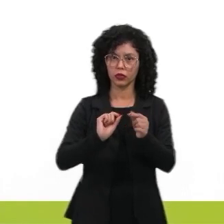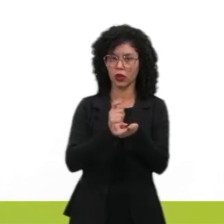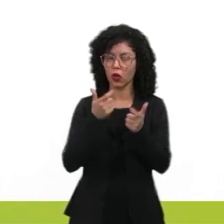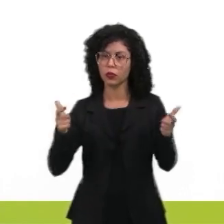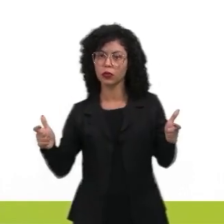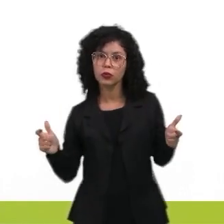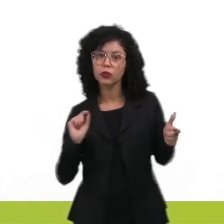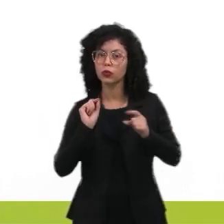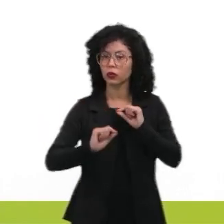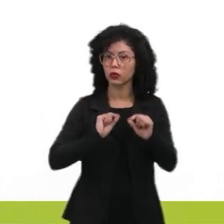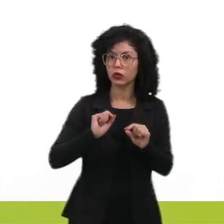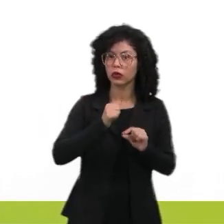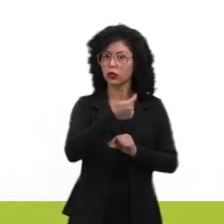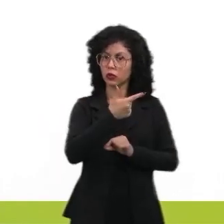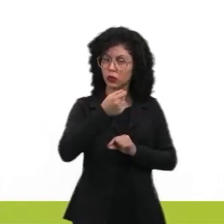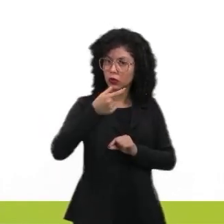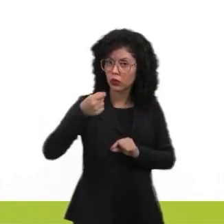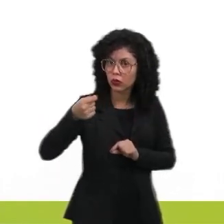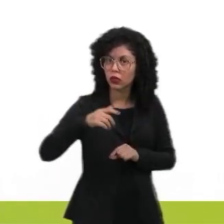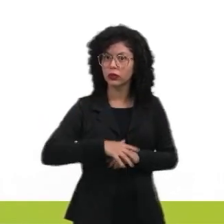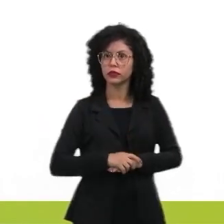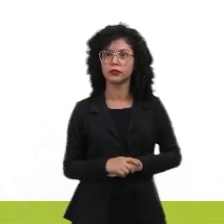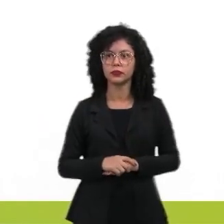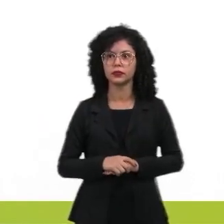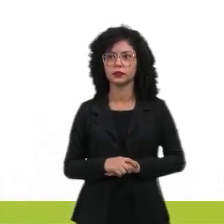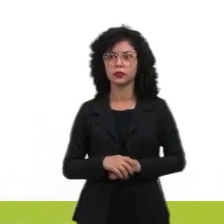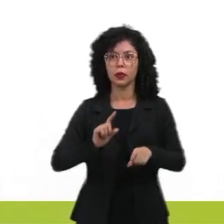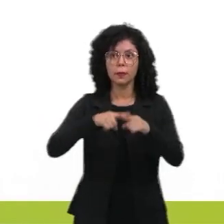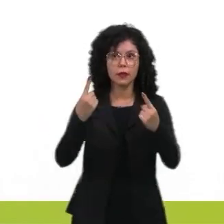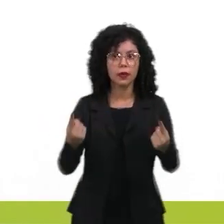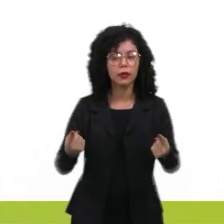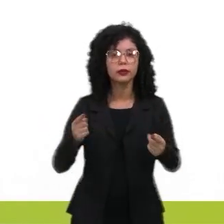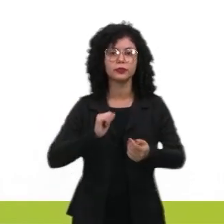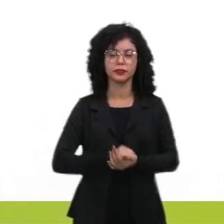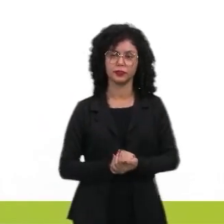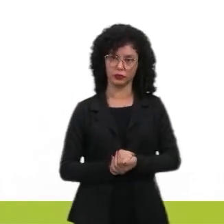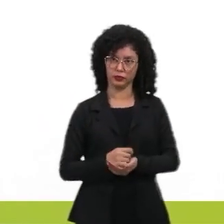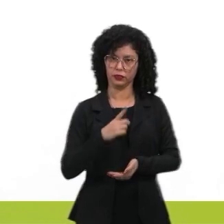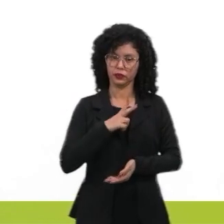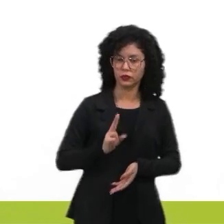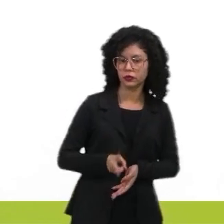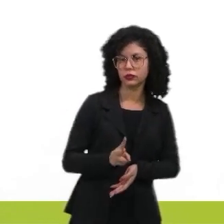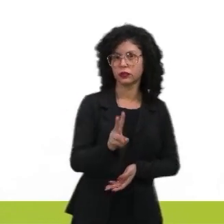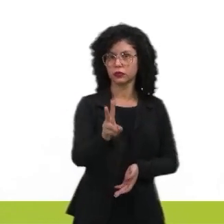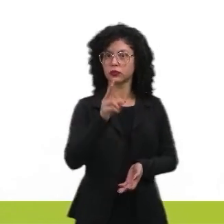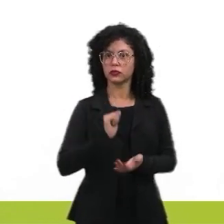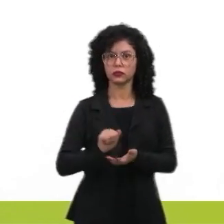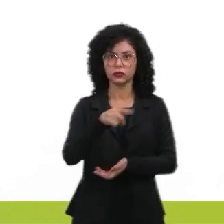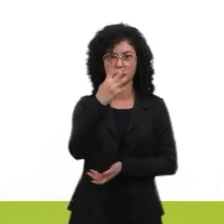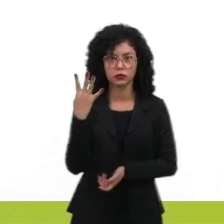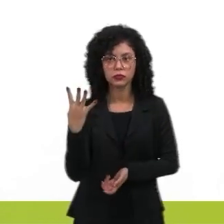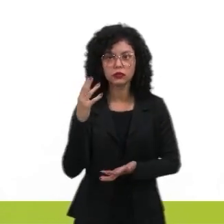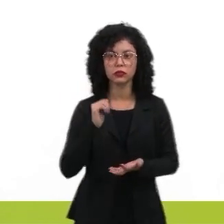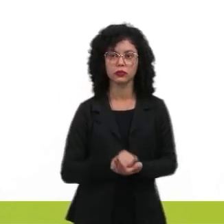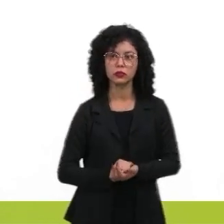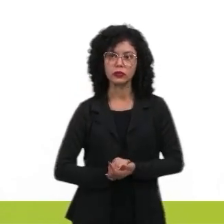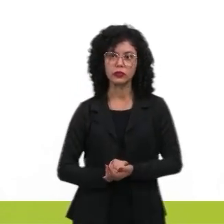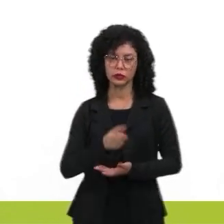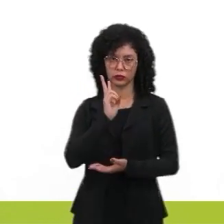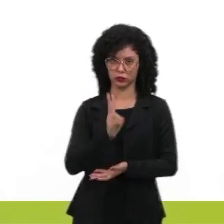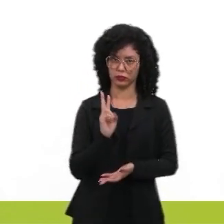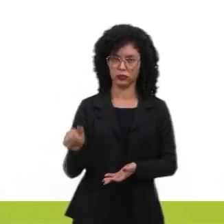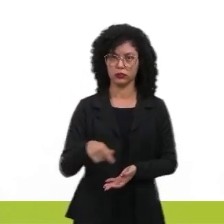aumentou-se aqui, ó, 200 frangos. Porém, queridos, a gente manteve a mesma quantidade, aqui ó, a mesma